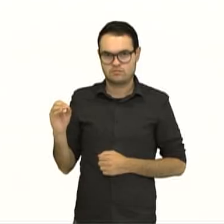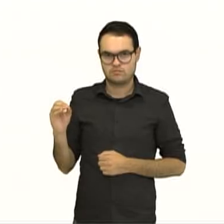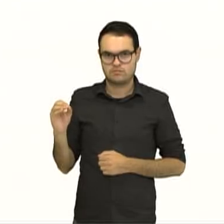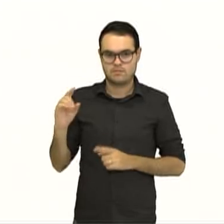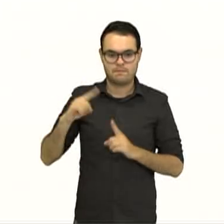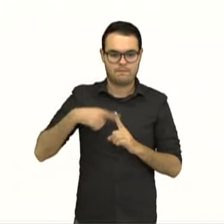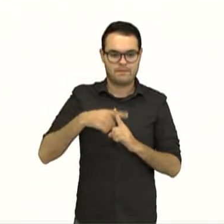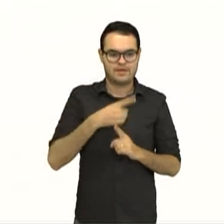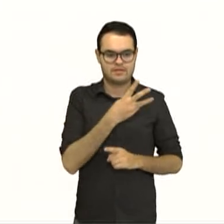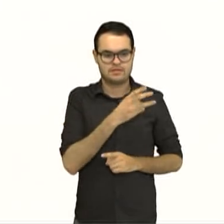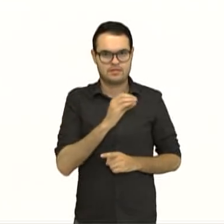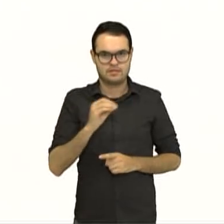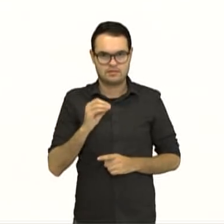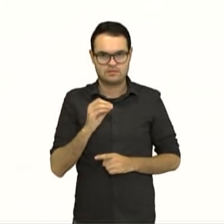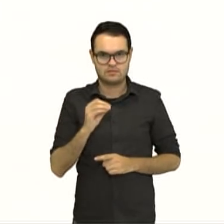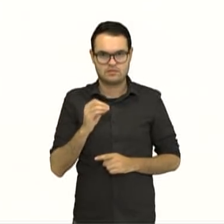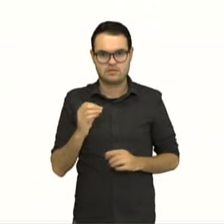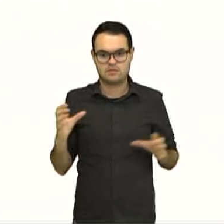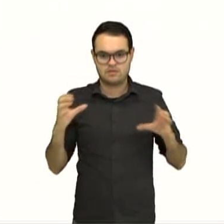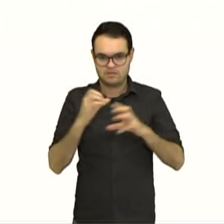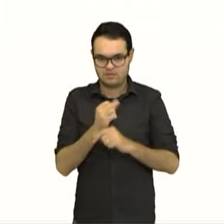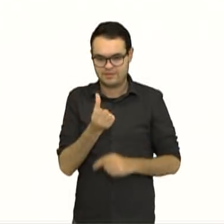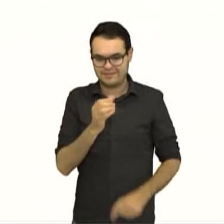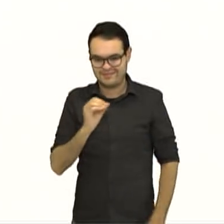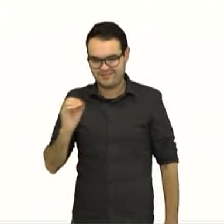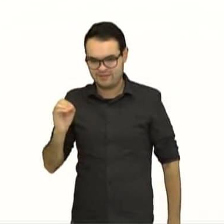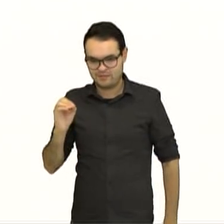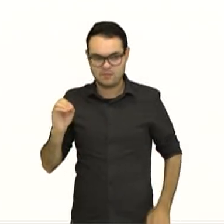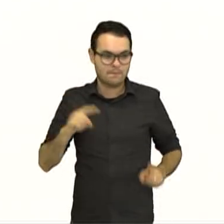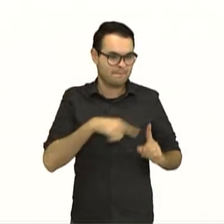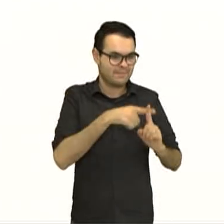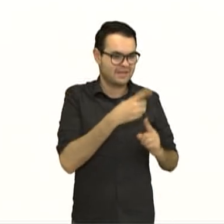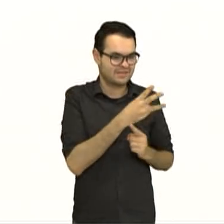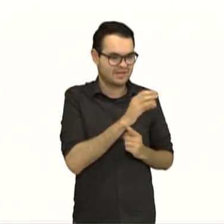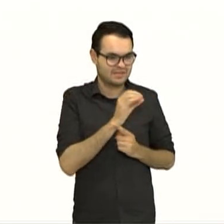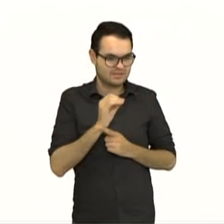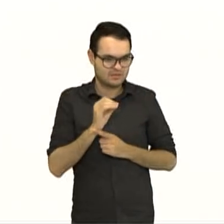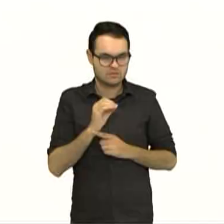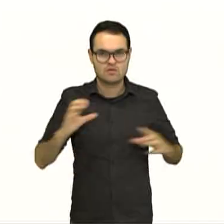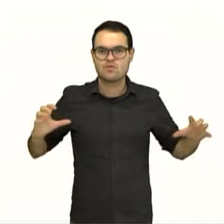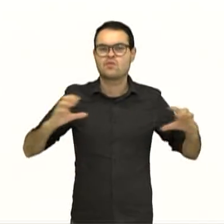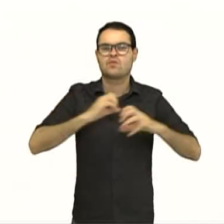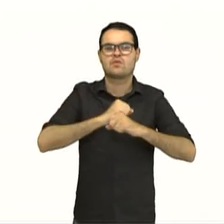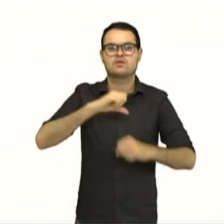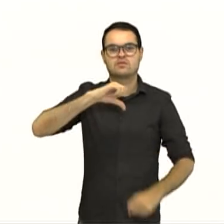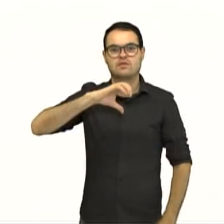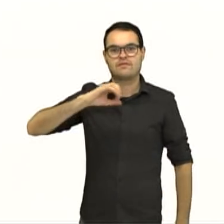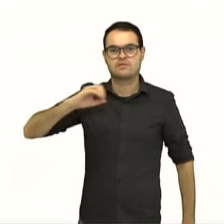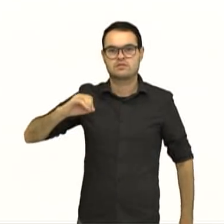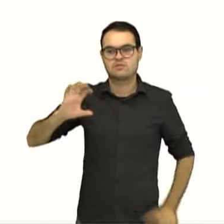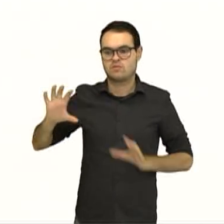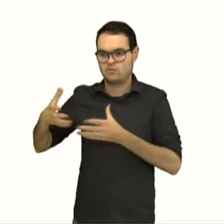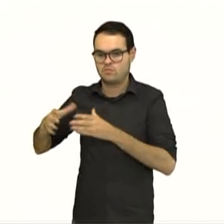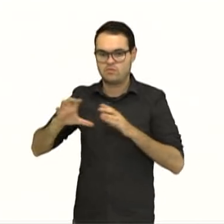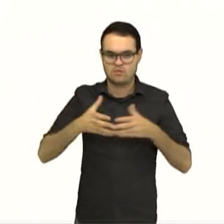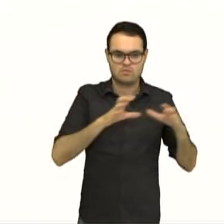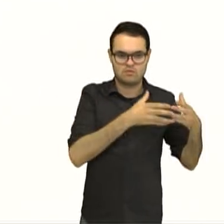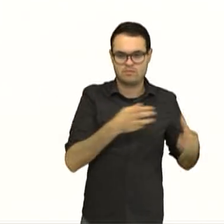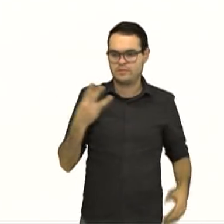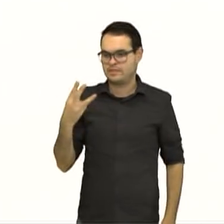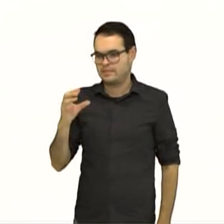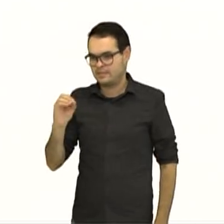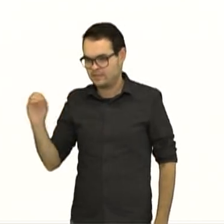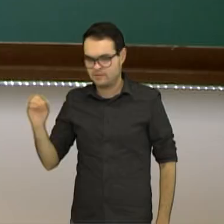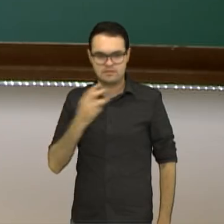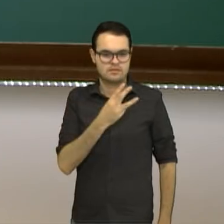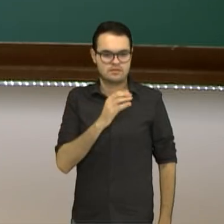mais 300 vai dar 600. 600 mais 300 vai dar 900. Então, eu tenho três grupinhos de 300, ou seja,